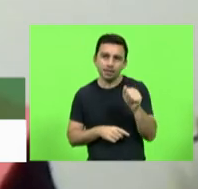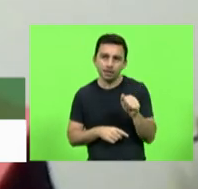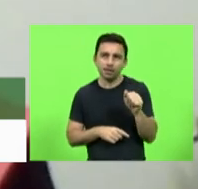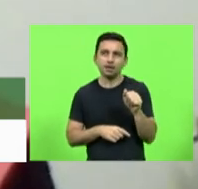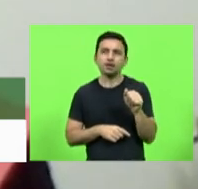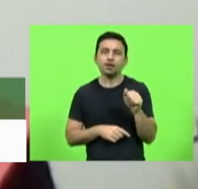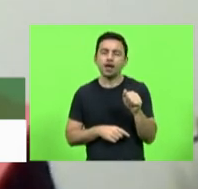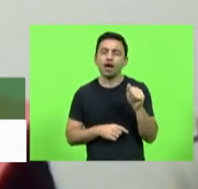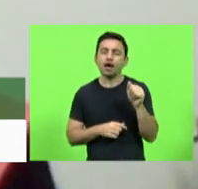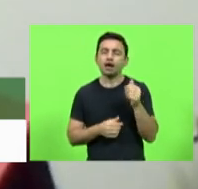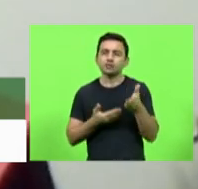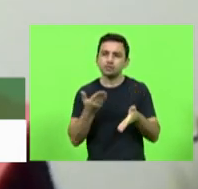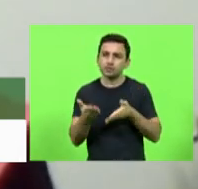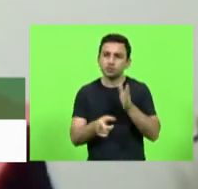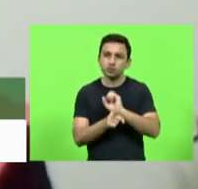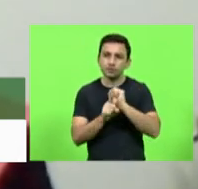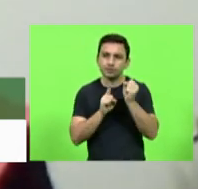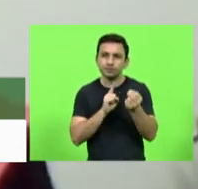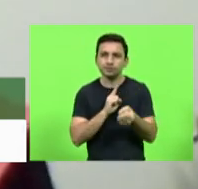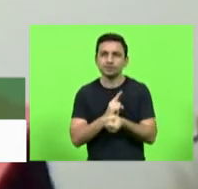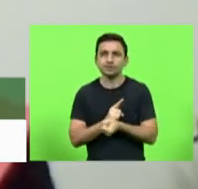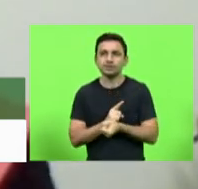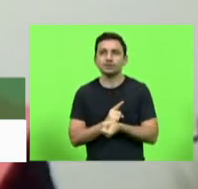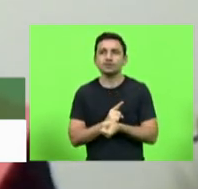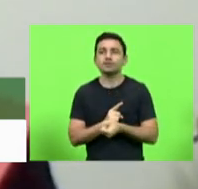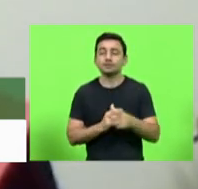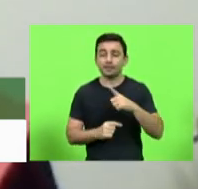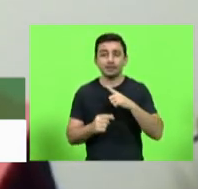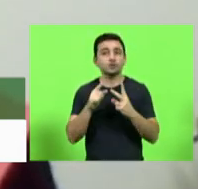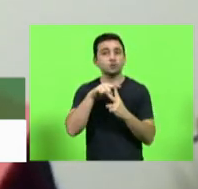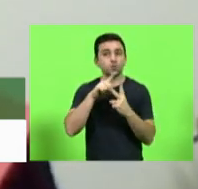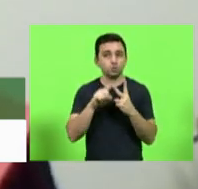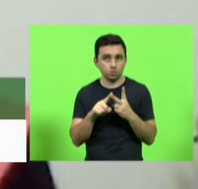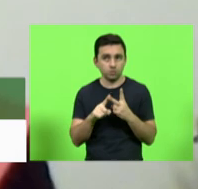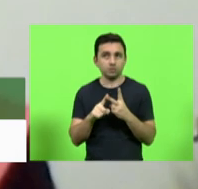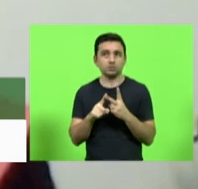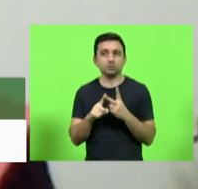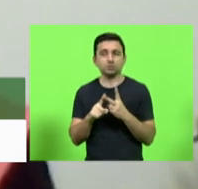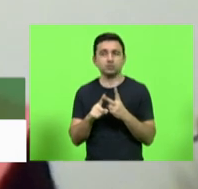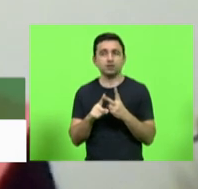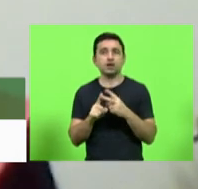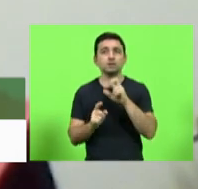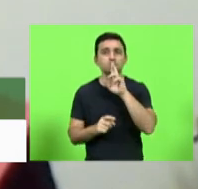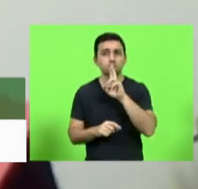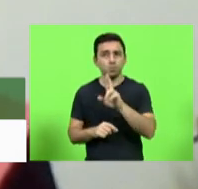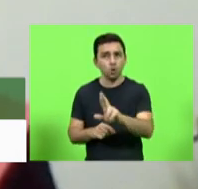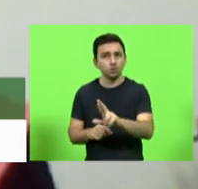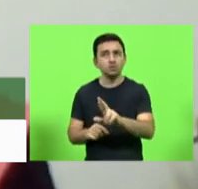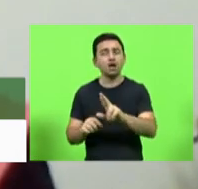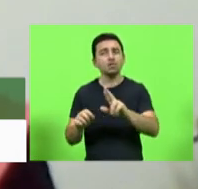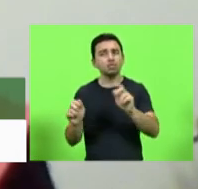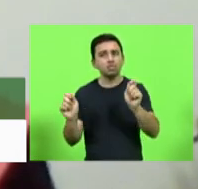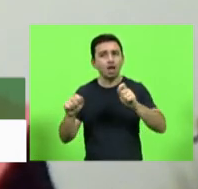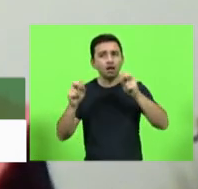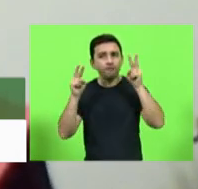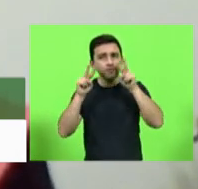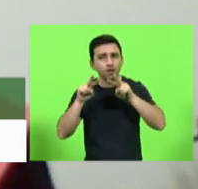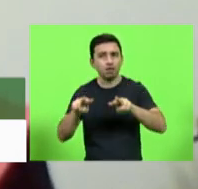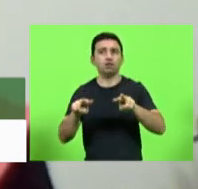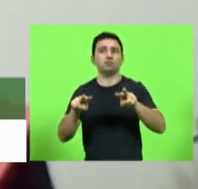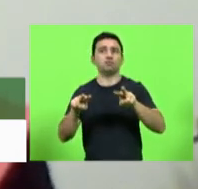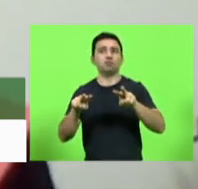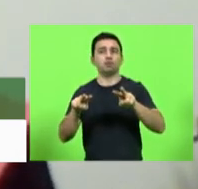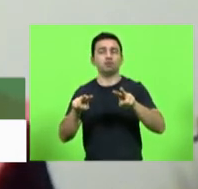assim: na minha cidade, tínhamos duas assistentes sociais. O resultado era visível, porém, infelizmente,